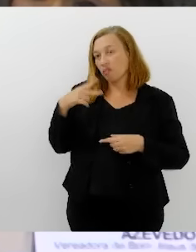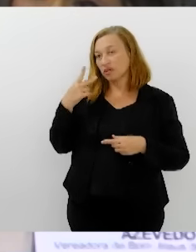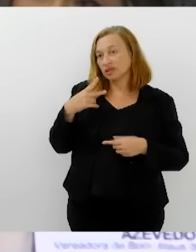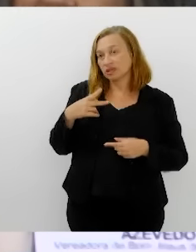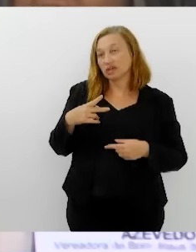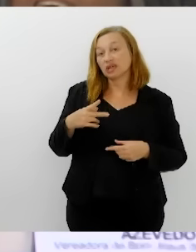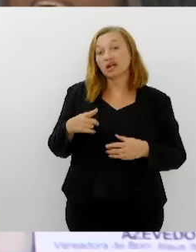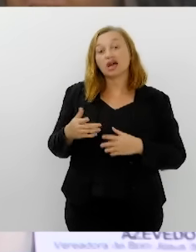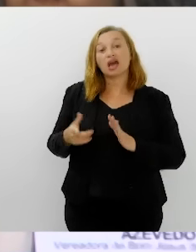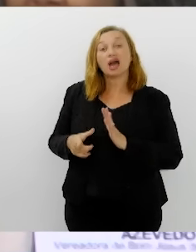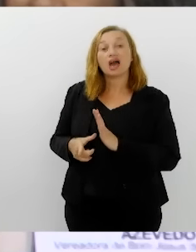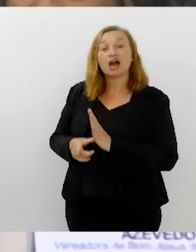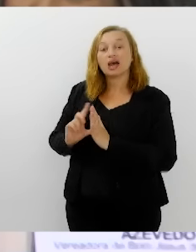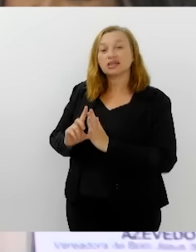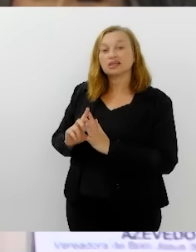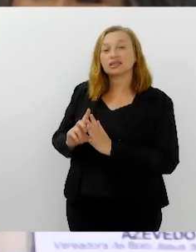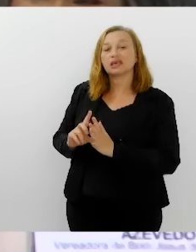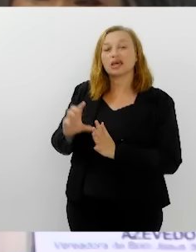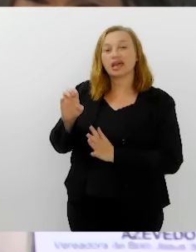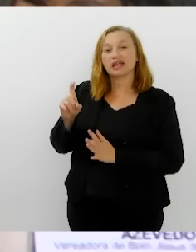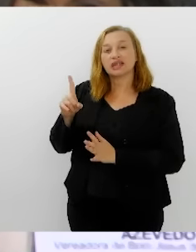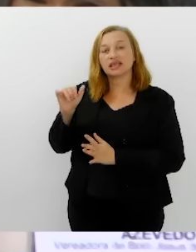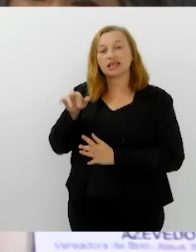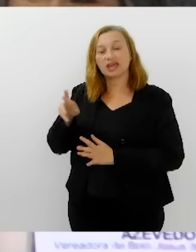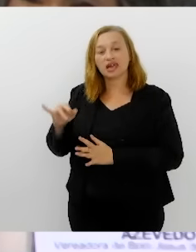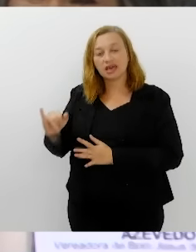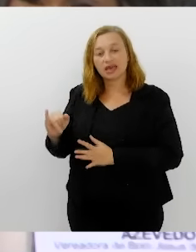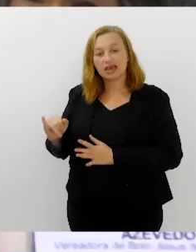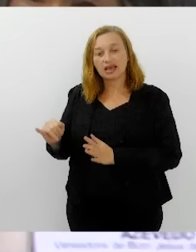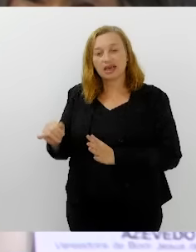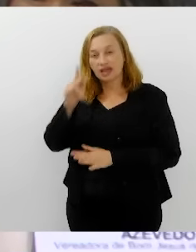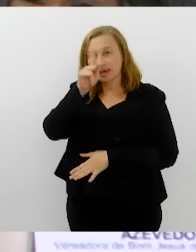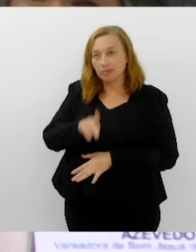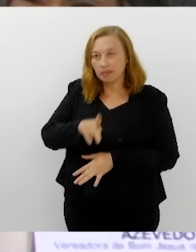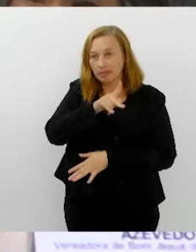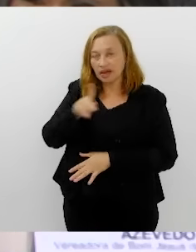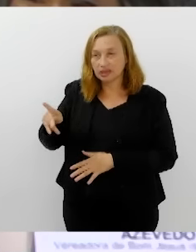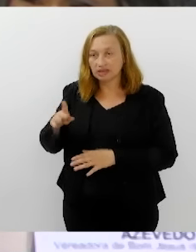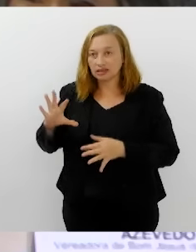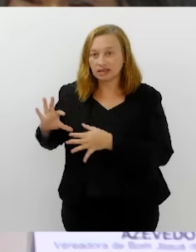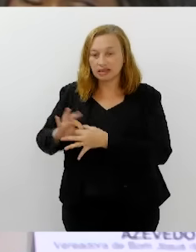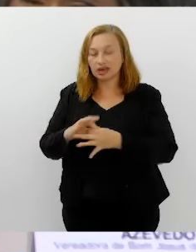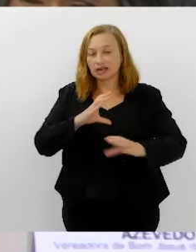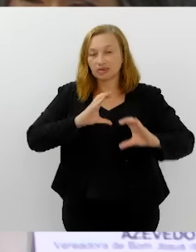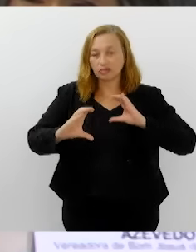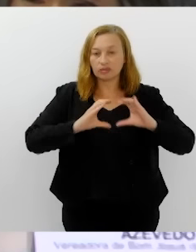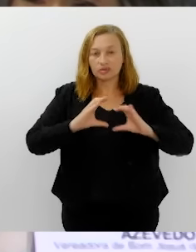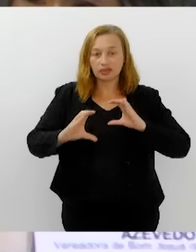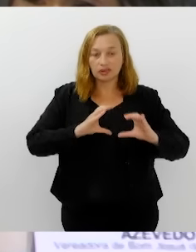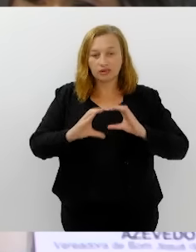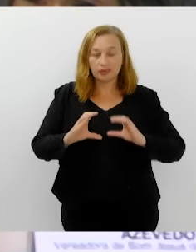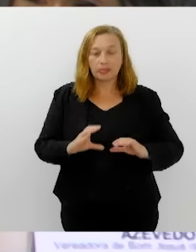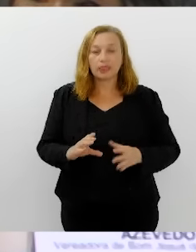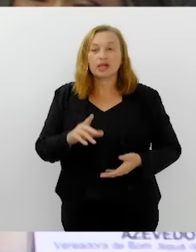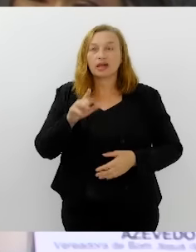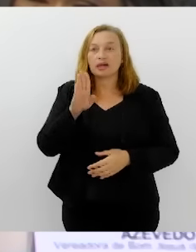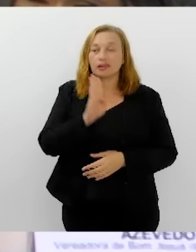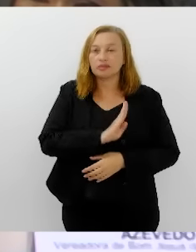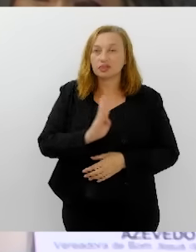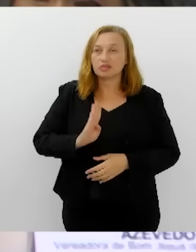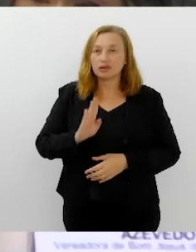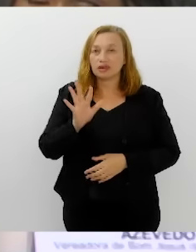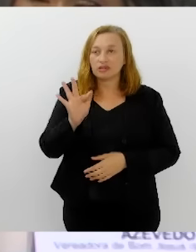padre Ednei, ligado à área de comunicação, e hoje foi bispo em Friburgo, fez um trabalho belíssimo.